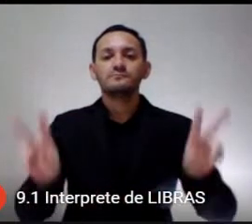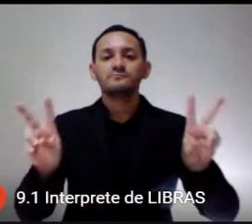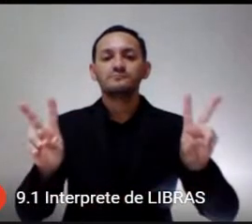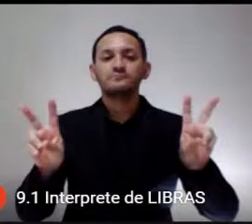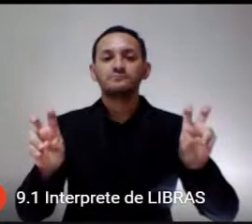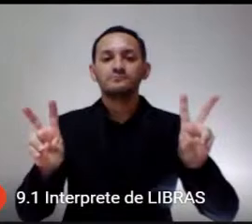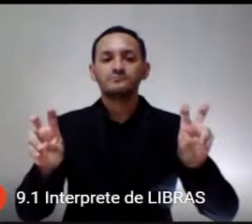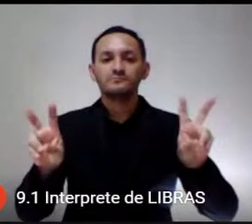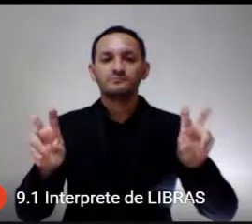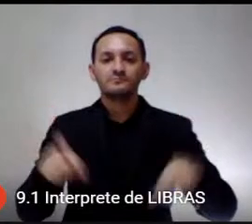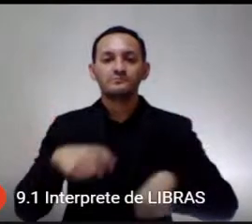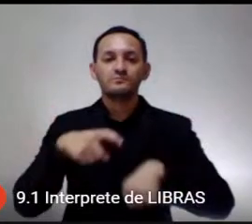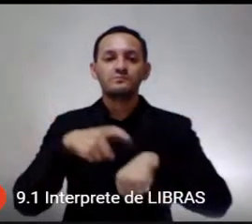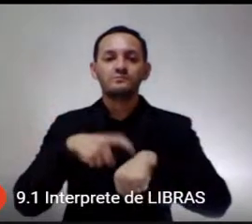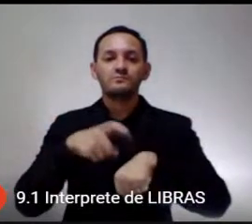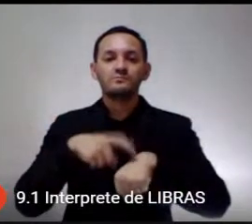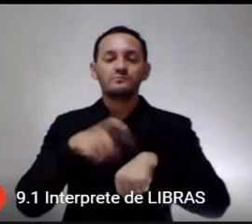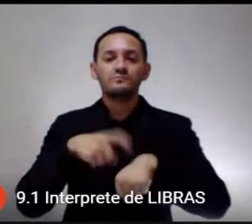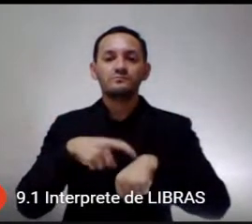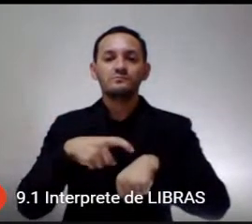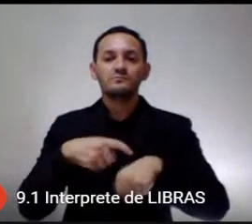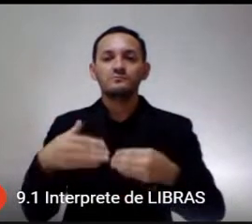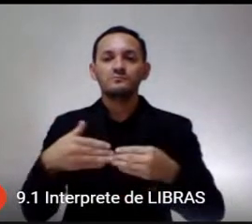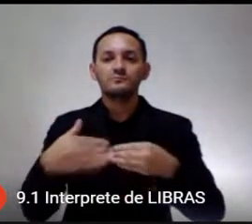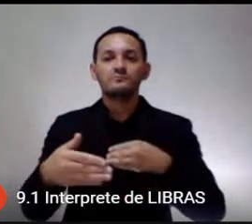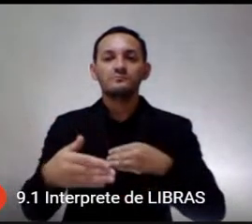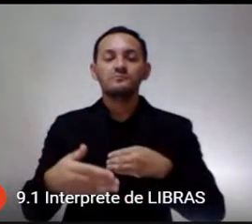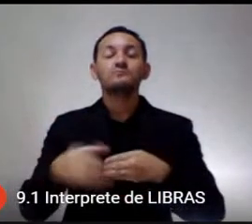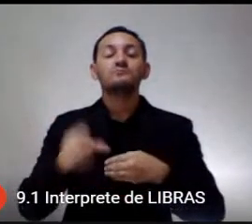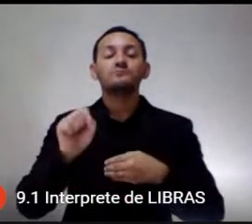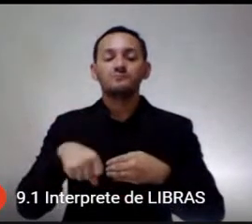no momento do pedido de registro de candidatura.